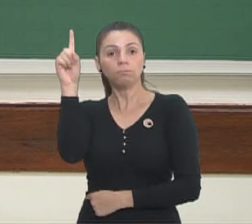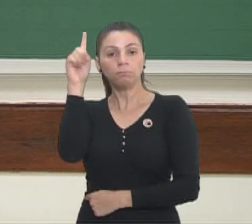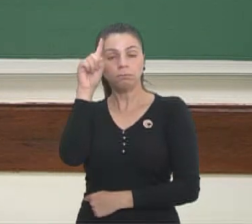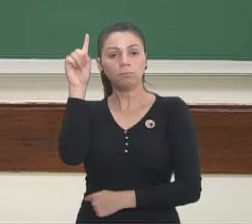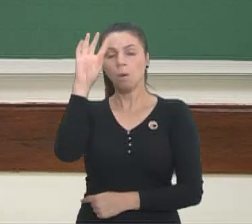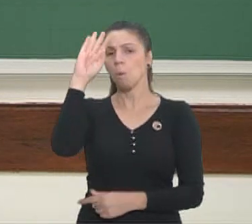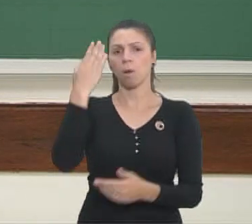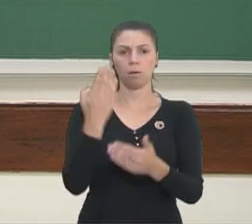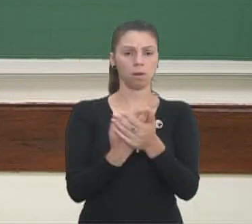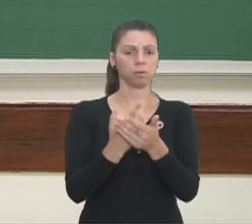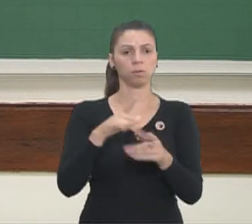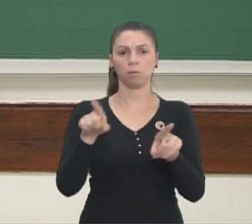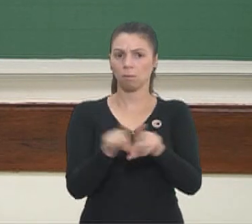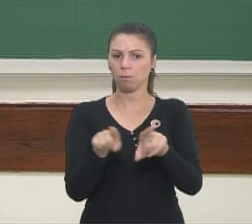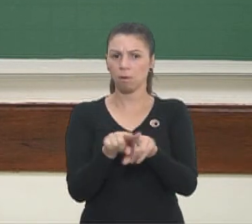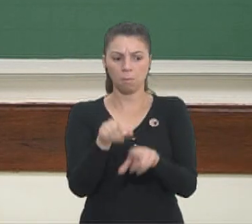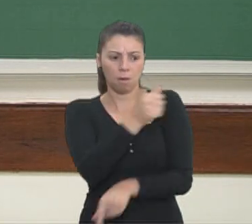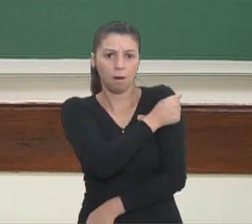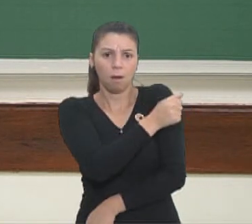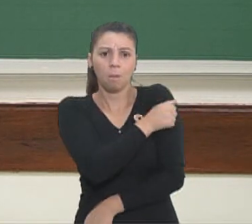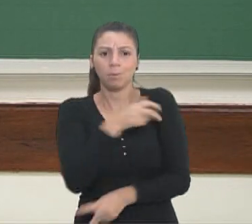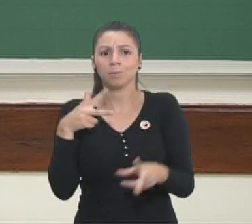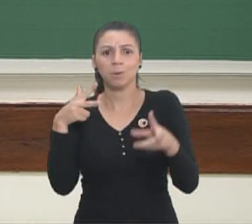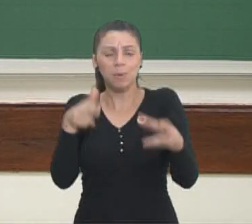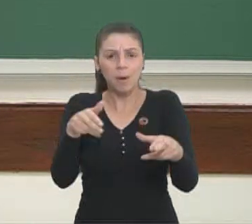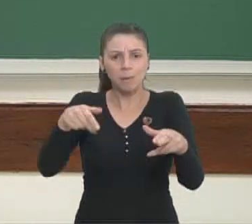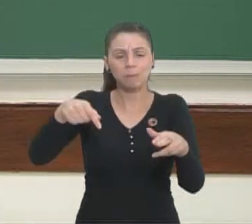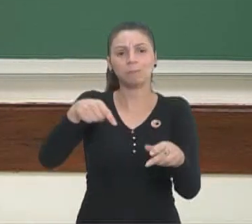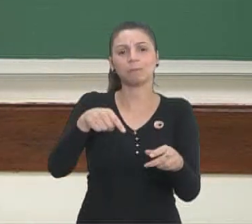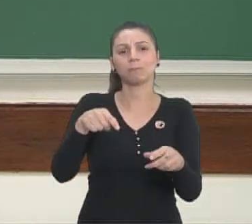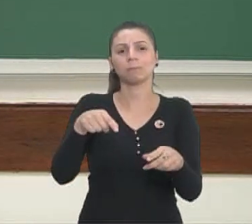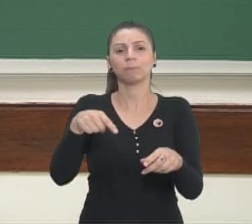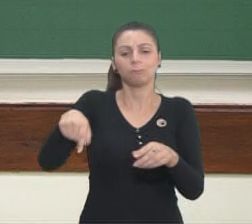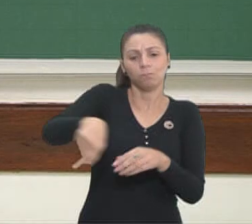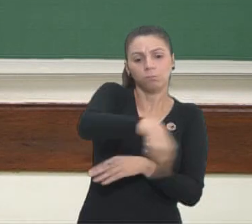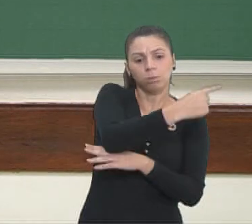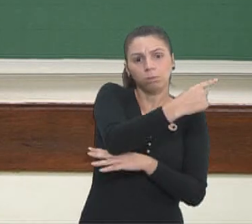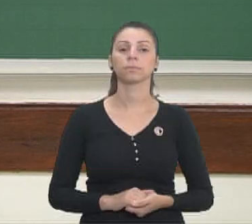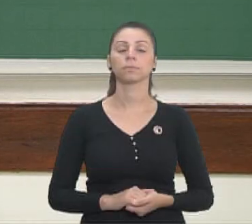que muitos alunos aqui também façam esse movimento.